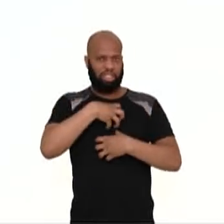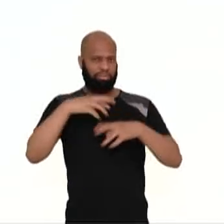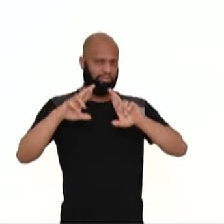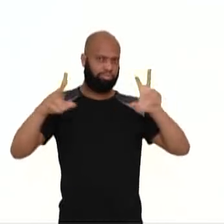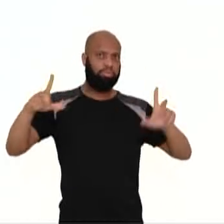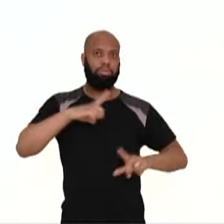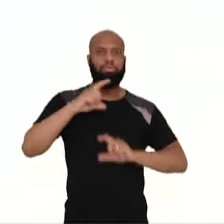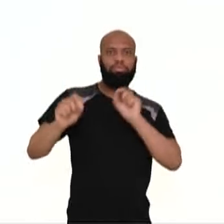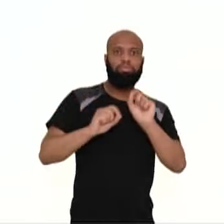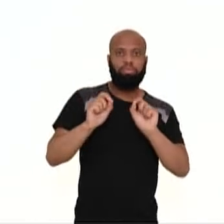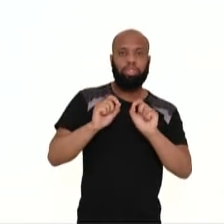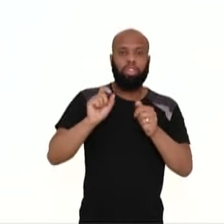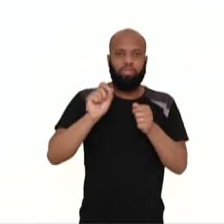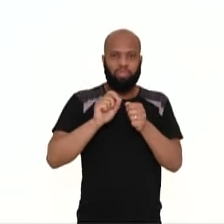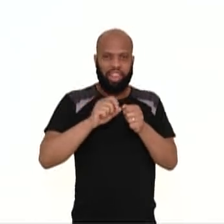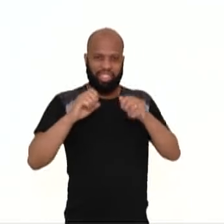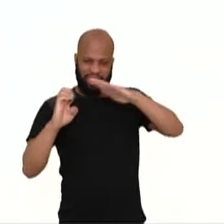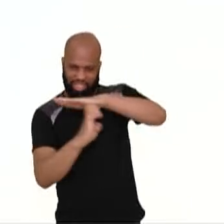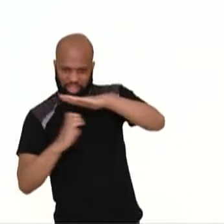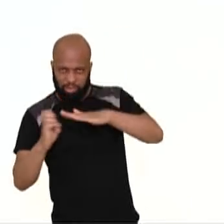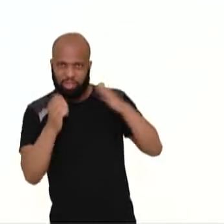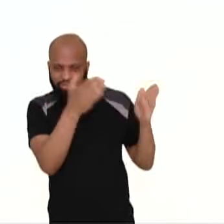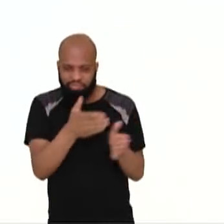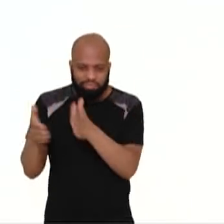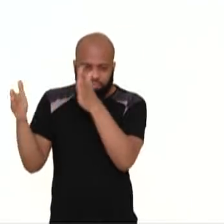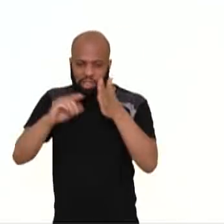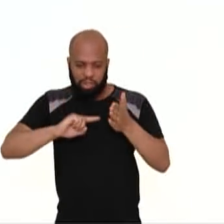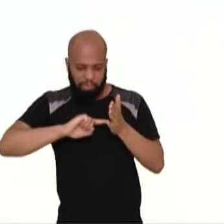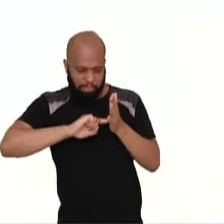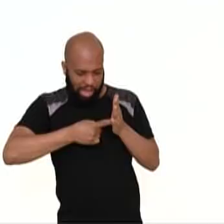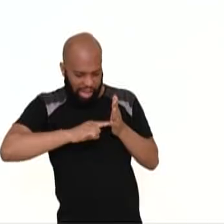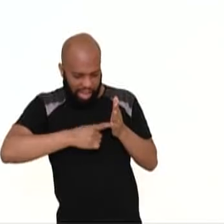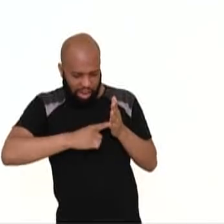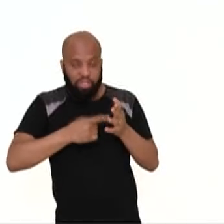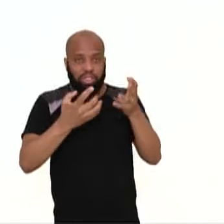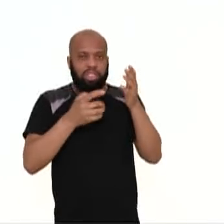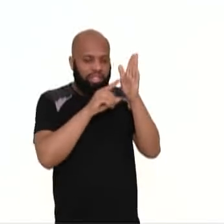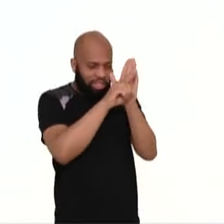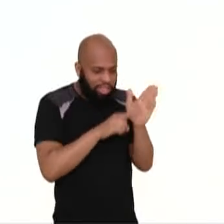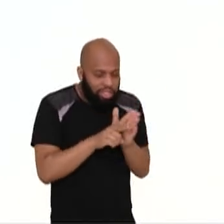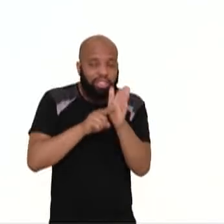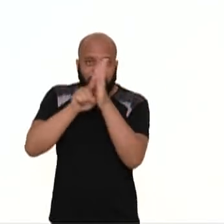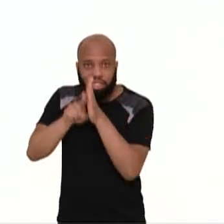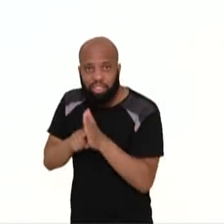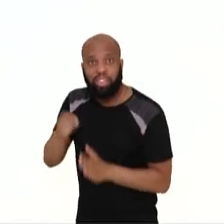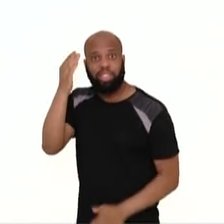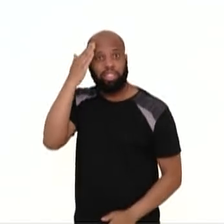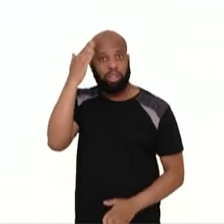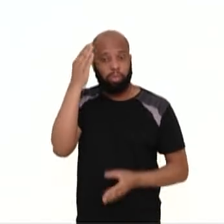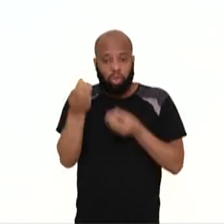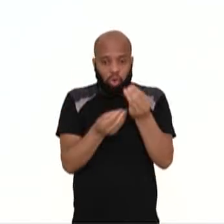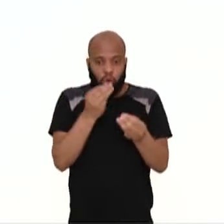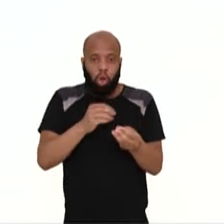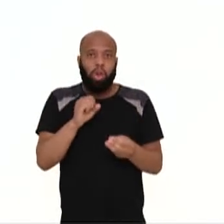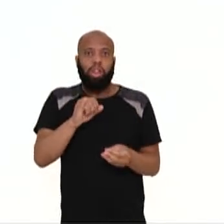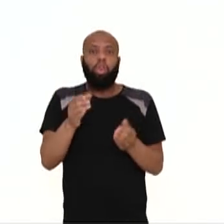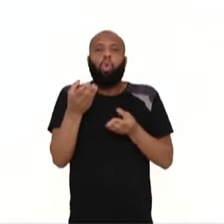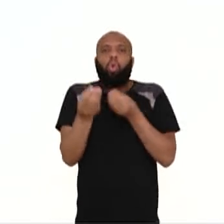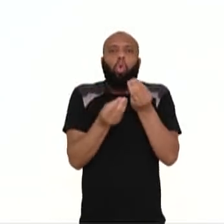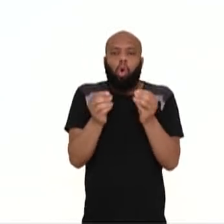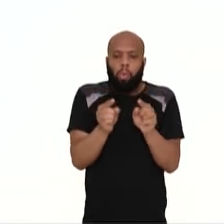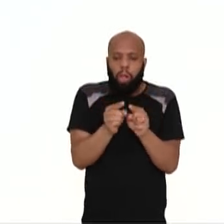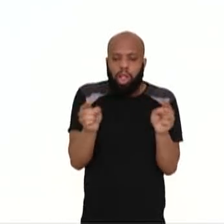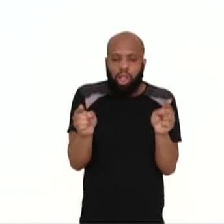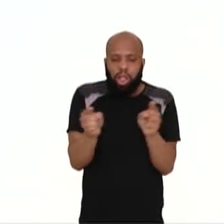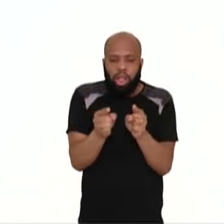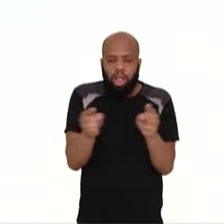fabrica parafusos, ok? Pretende fazer uma pesquisa para verificar o comprimento, se o comprimento